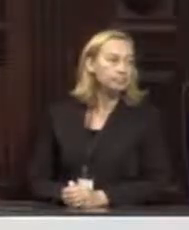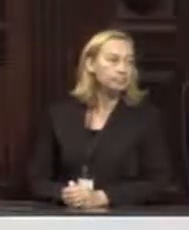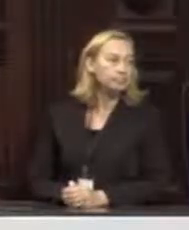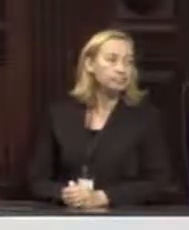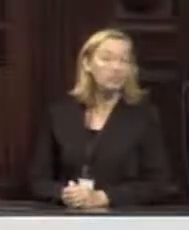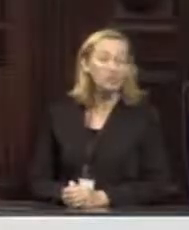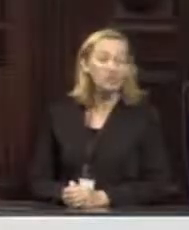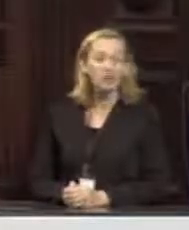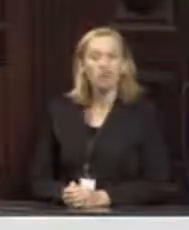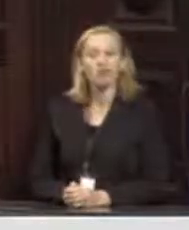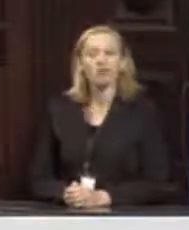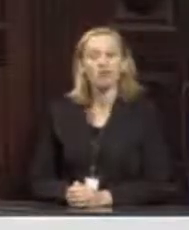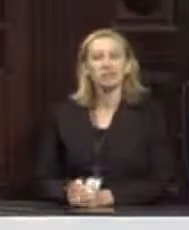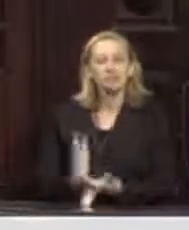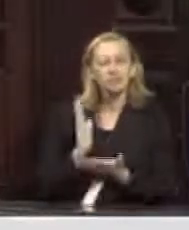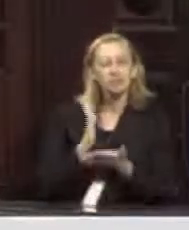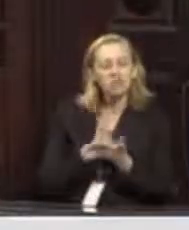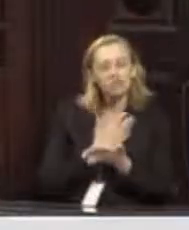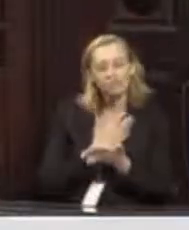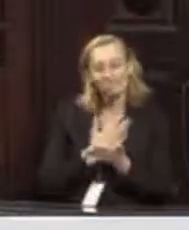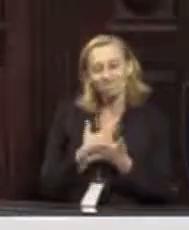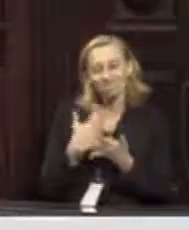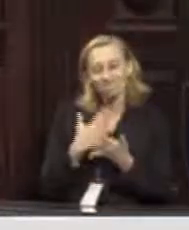Às vezes,